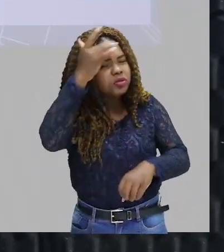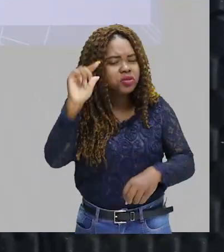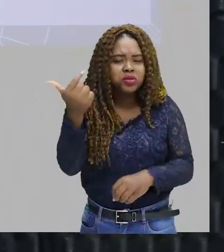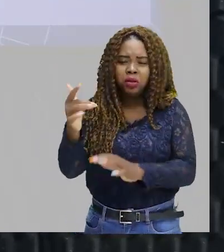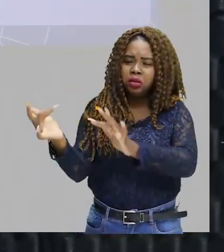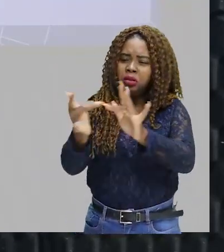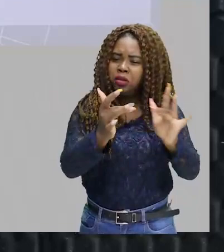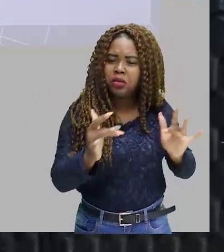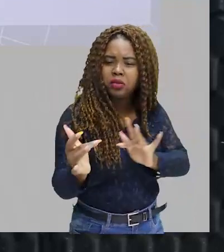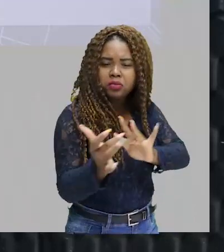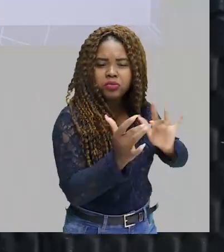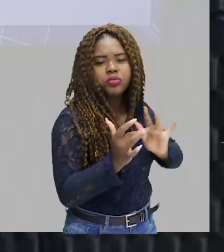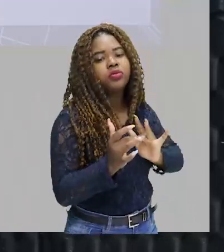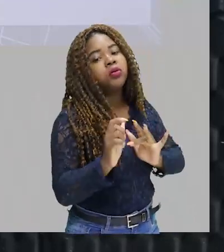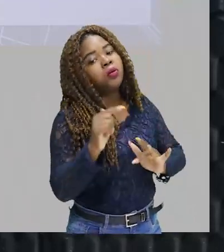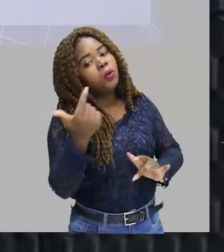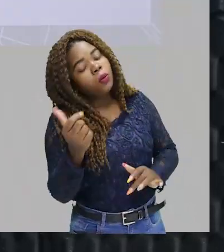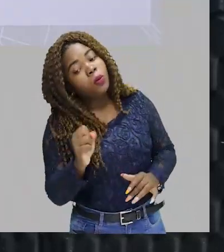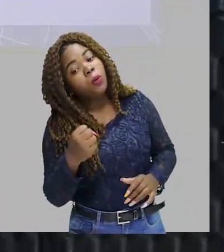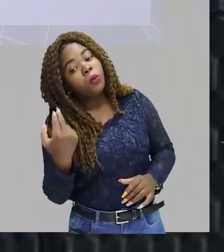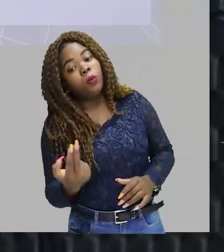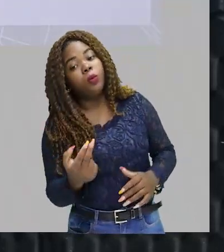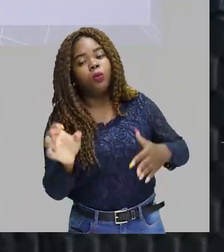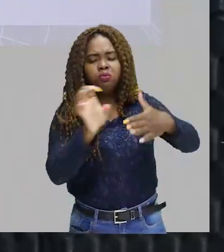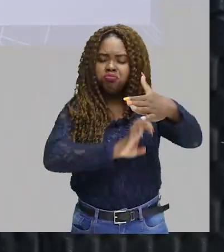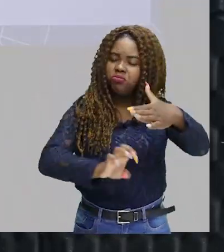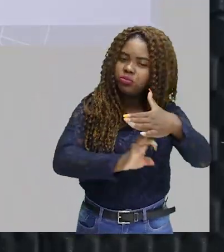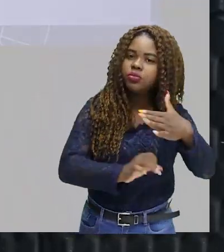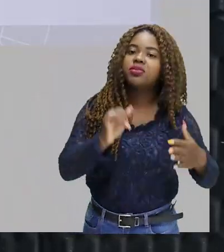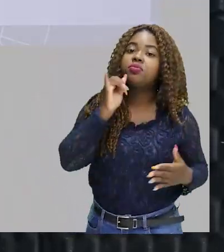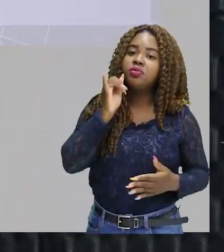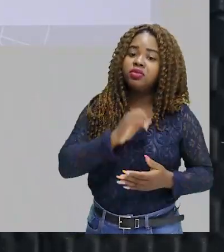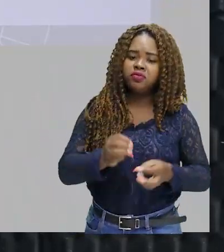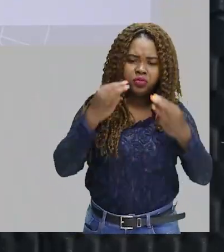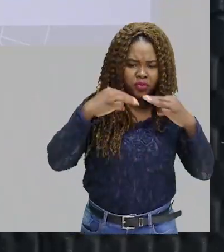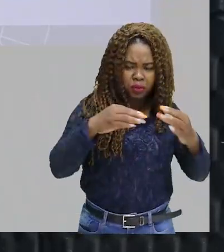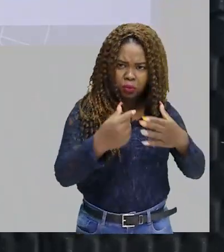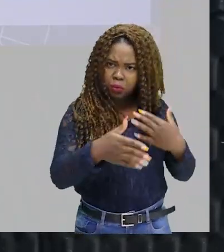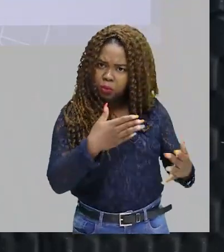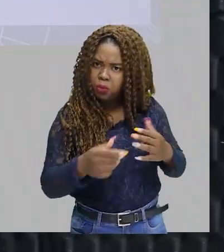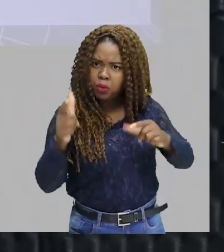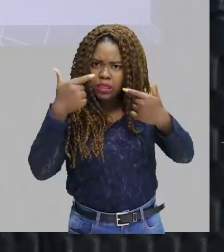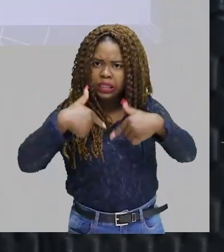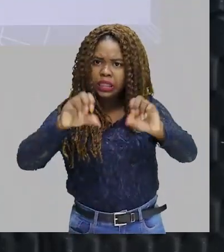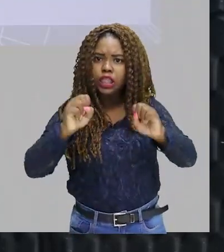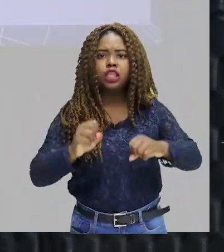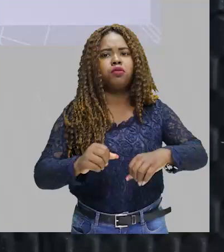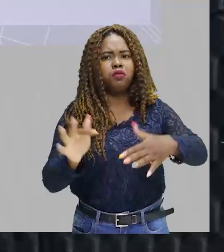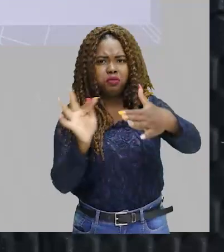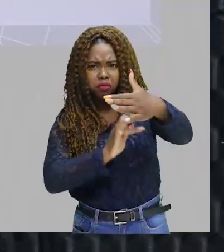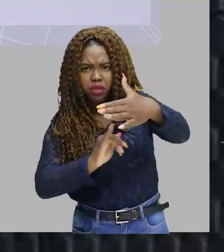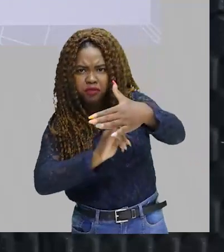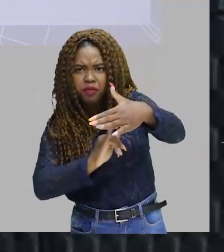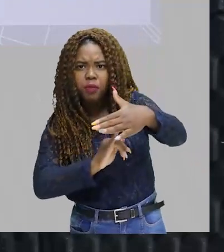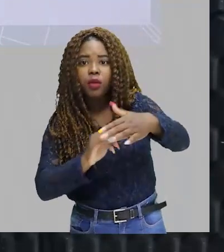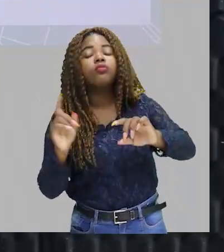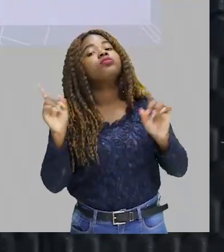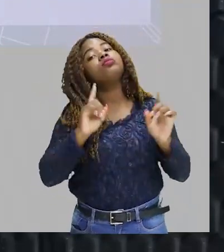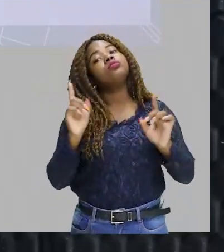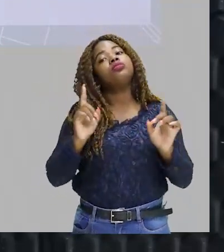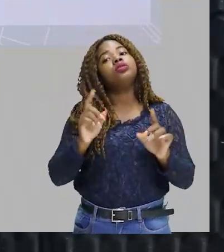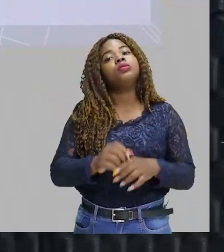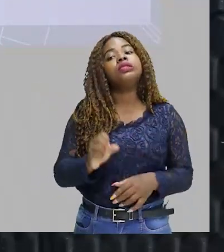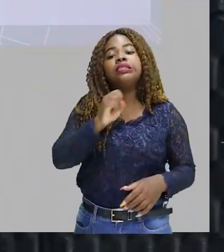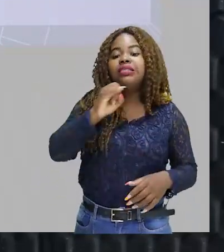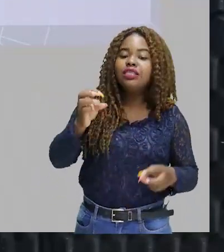você está se candidatando a uma vaga de emprego, você não vai mandar uma mensagem de qualquer jeito. Mas, caso você está se comunicando ali com um amigo, aí